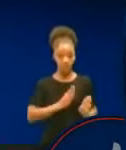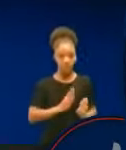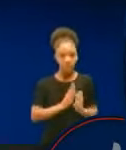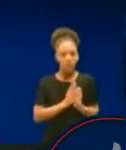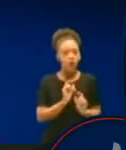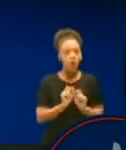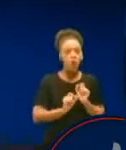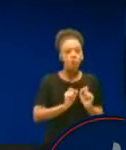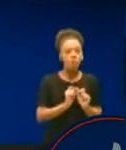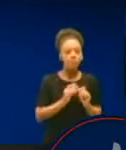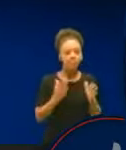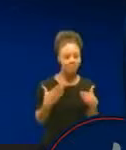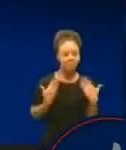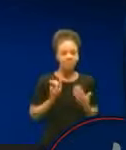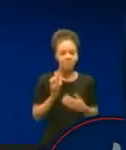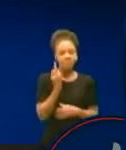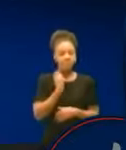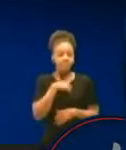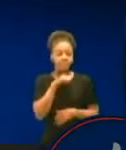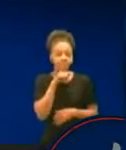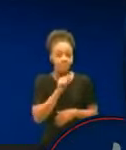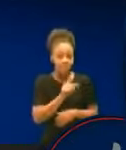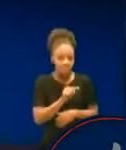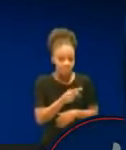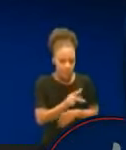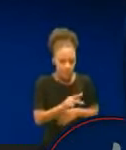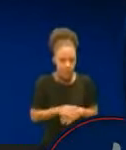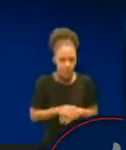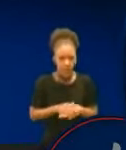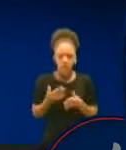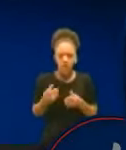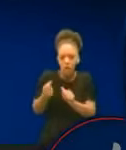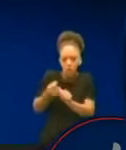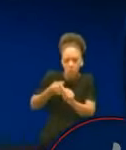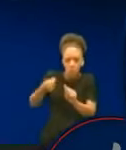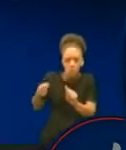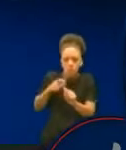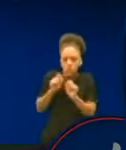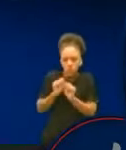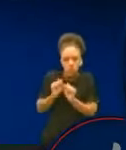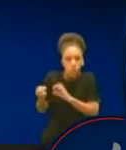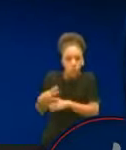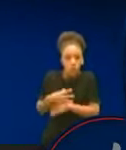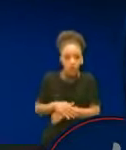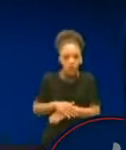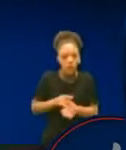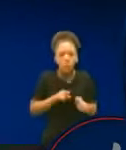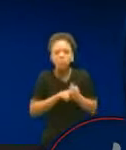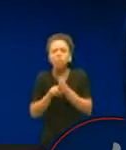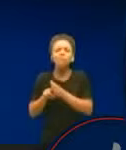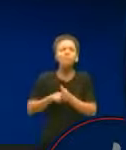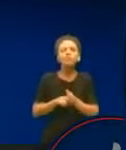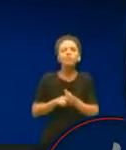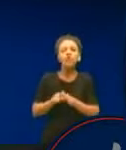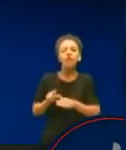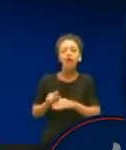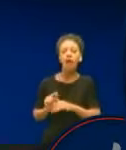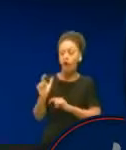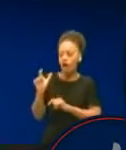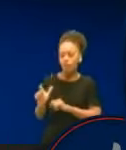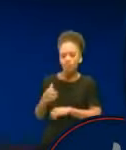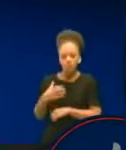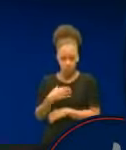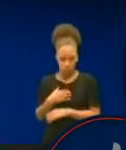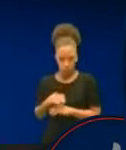pra mãe, que tá repensando a cozinha de casa com uma nova geladeira. E ela tá pesquisando modelos e preços nessa categoria que a